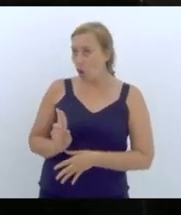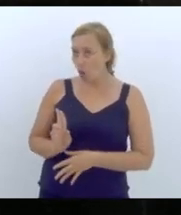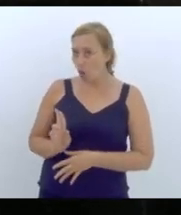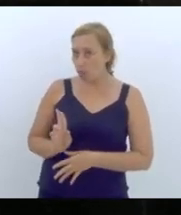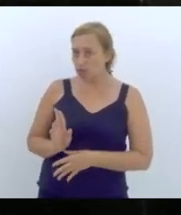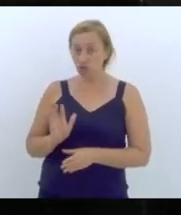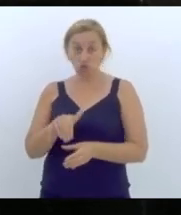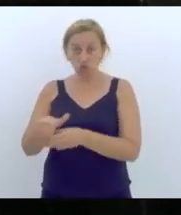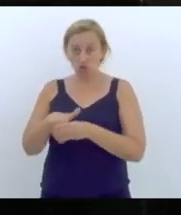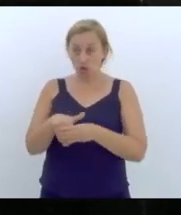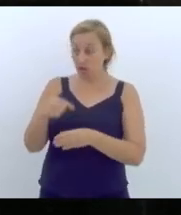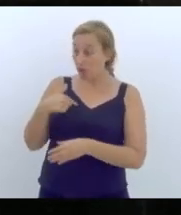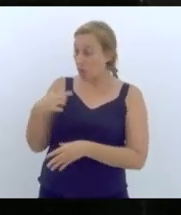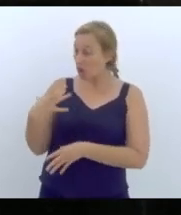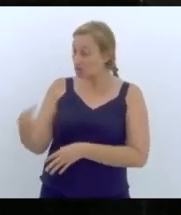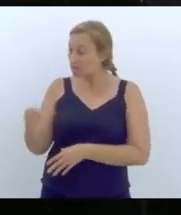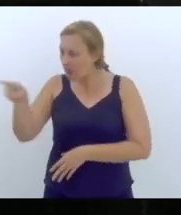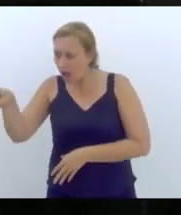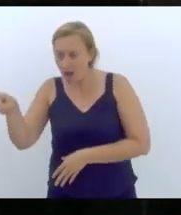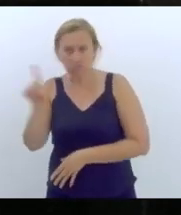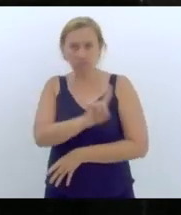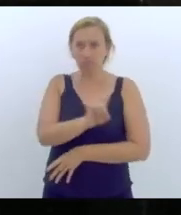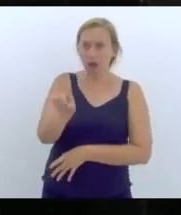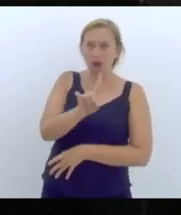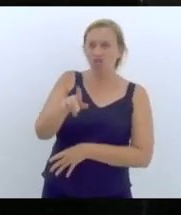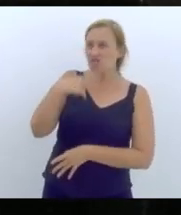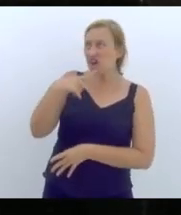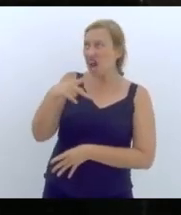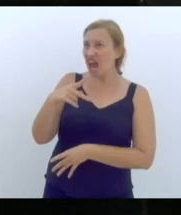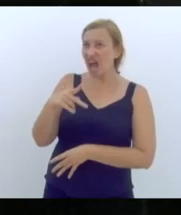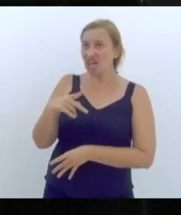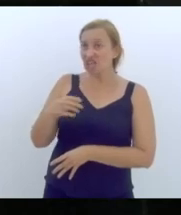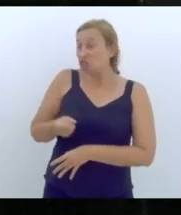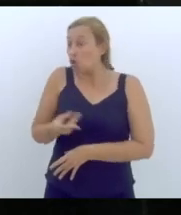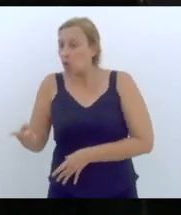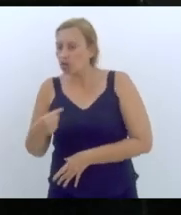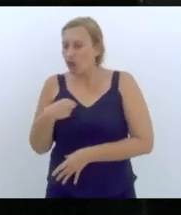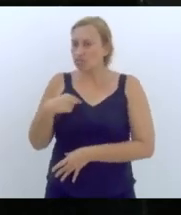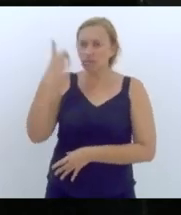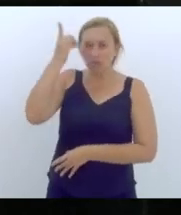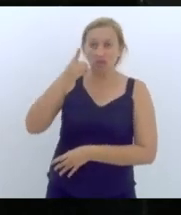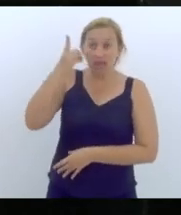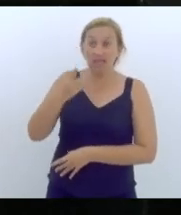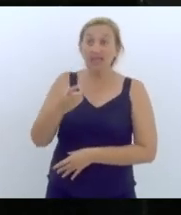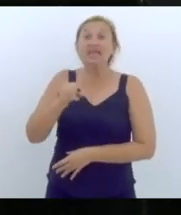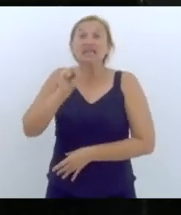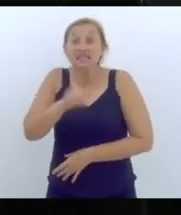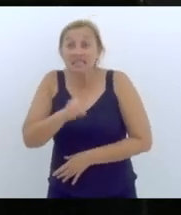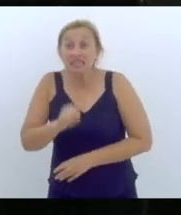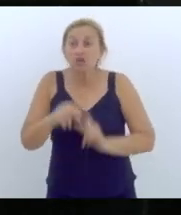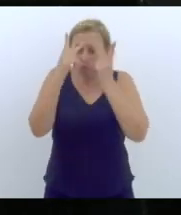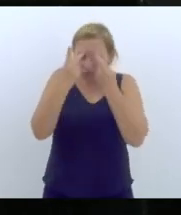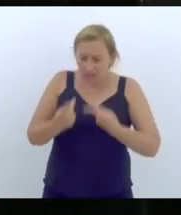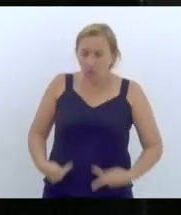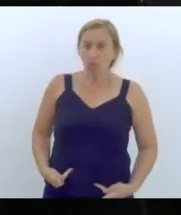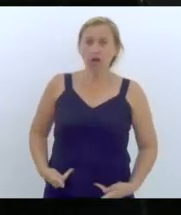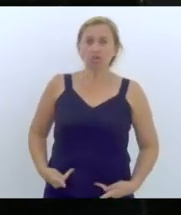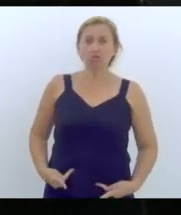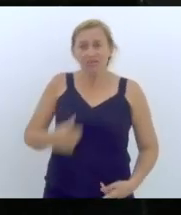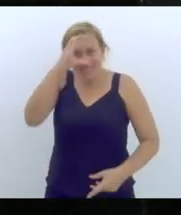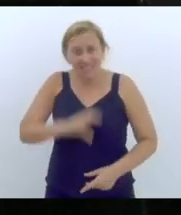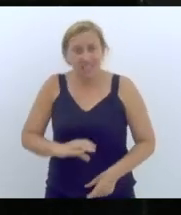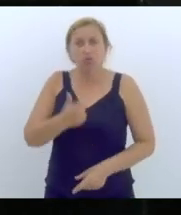dos votos que lá recebi. Não falo aqui tão somente enquanto deputado. Falo aqui enquanto cidadão,